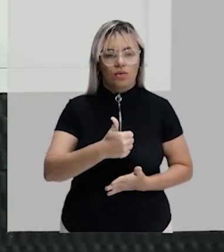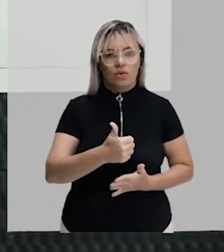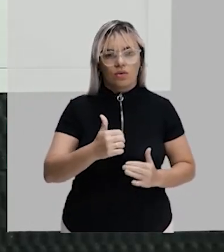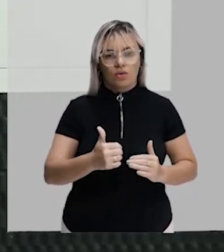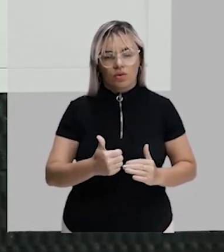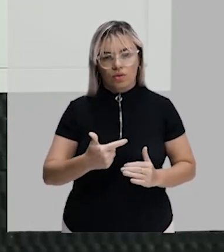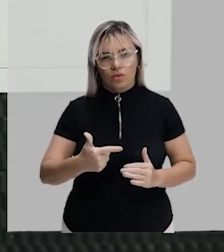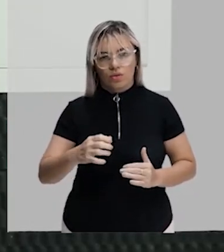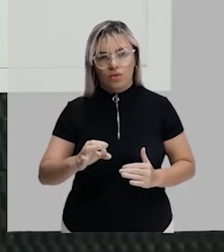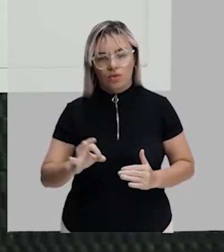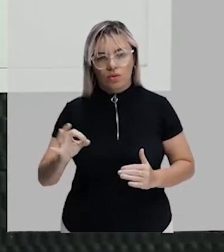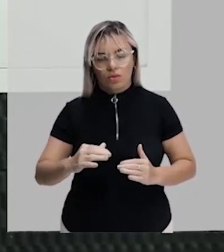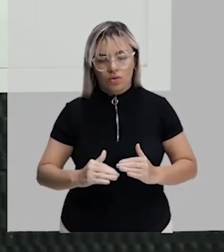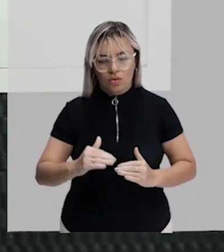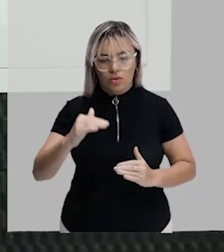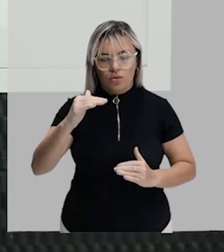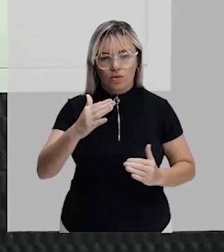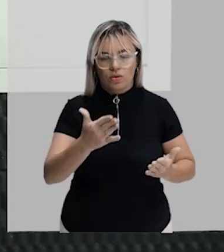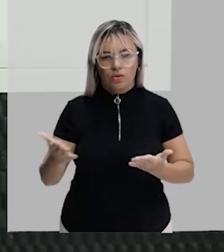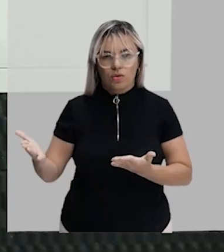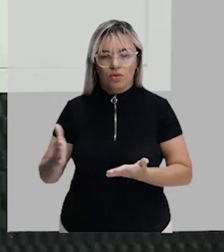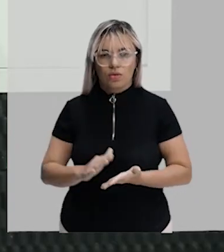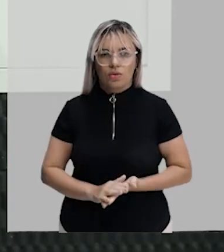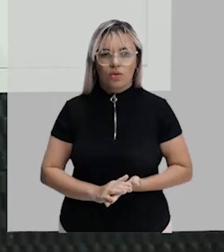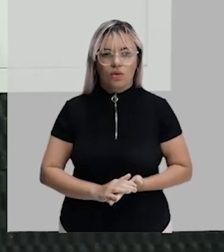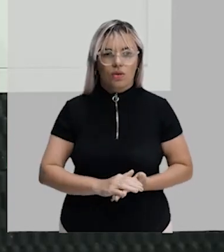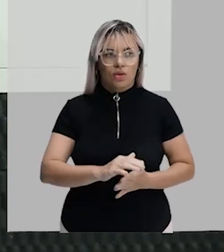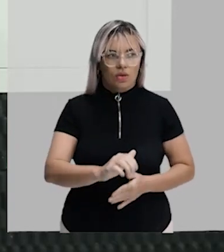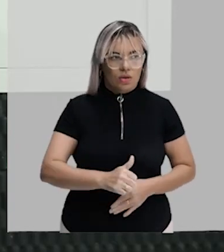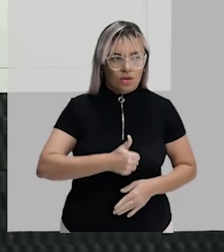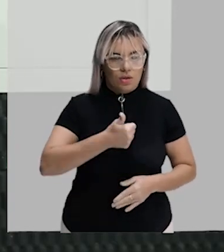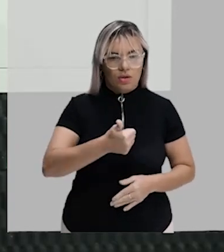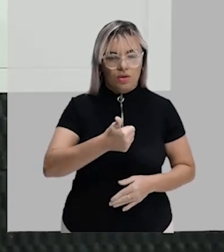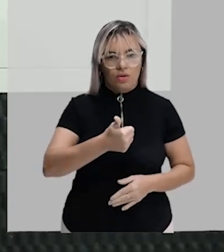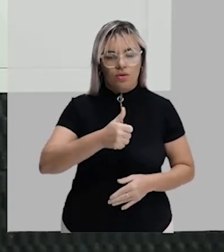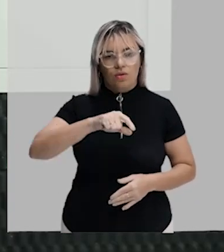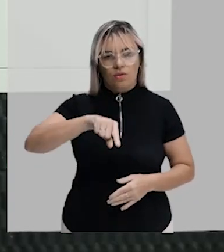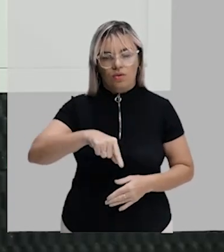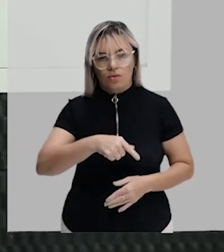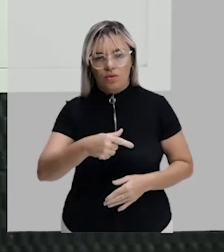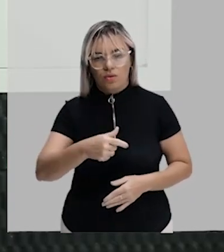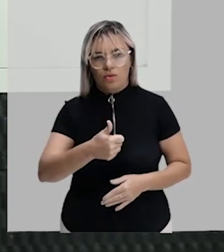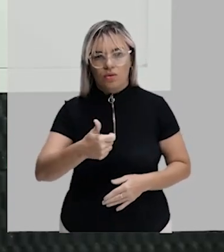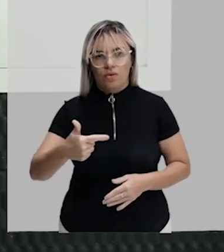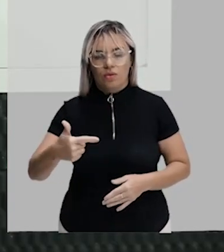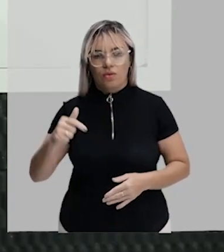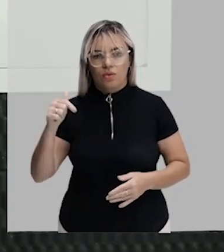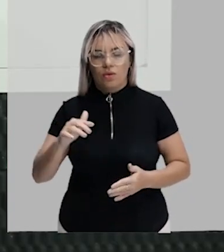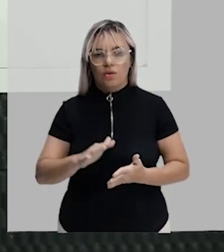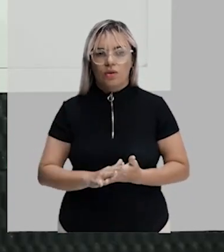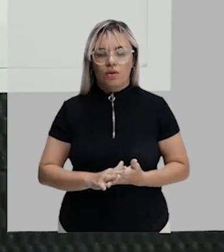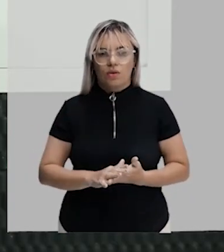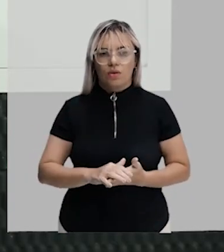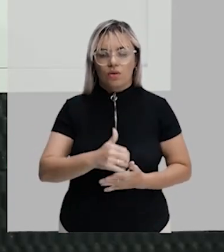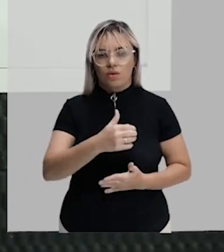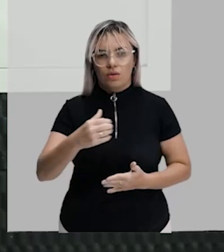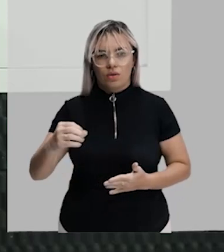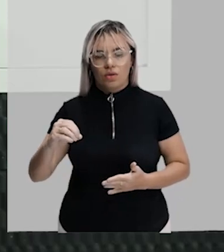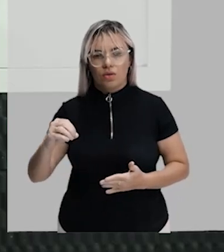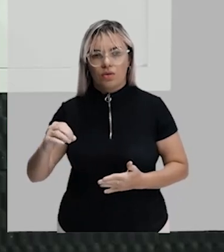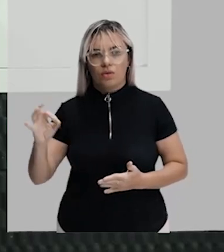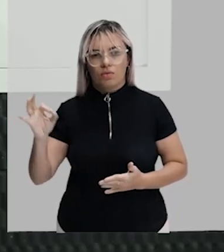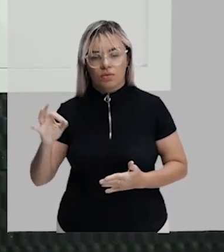Para o aumento de 12%, o fator de atualização é 1,12. Tá? Que é 100% mais 12%,